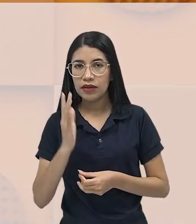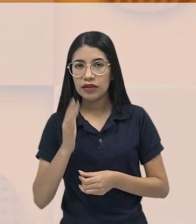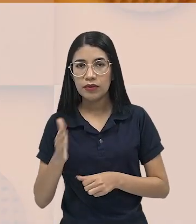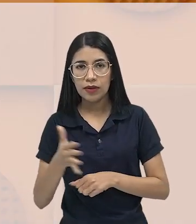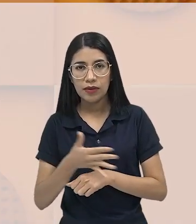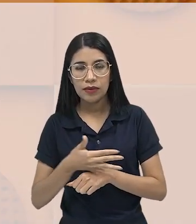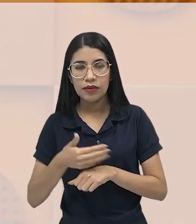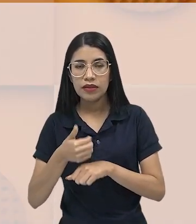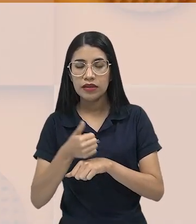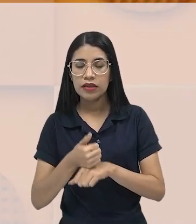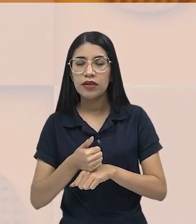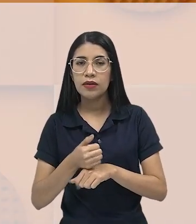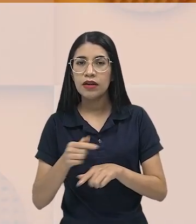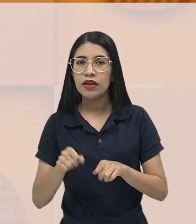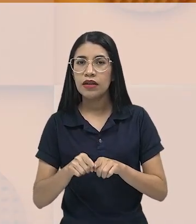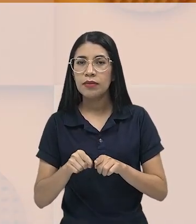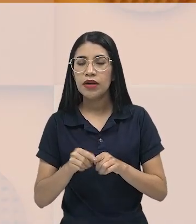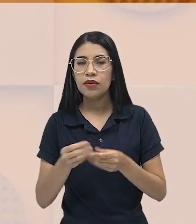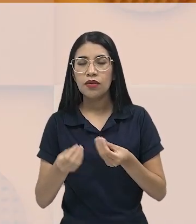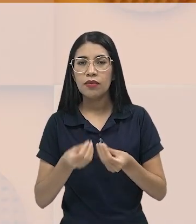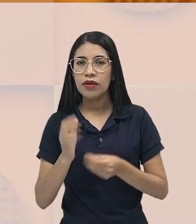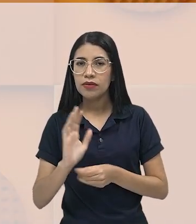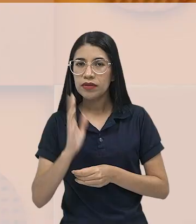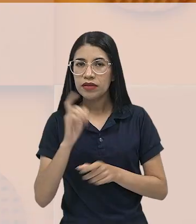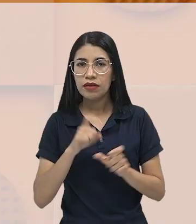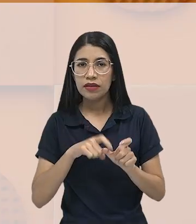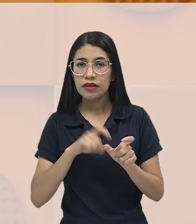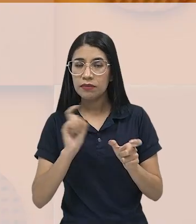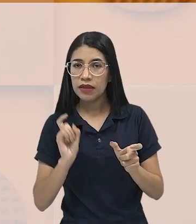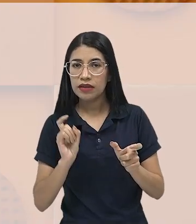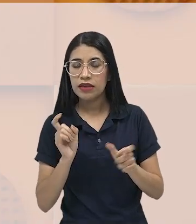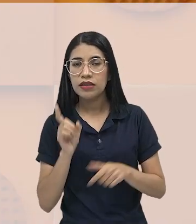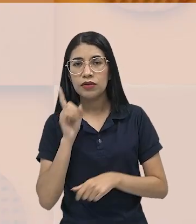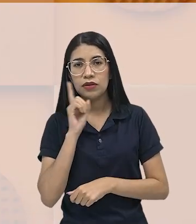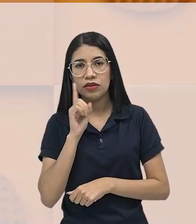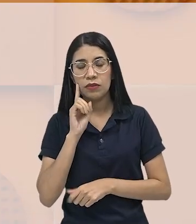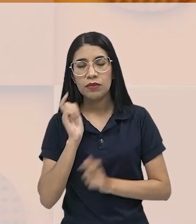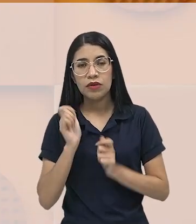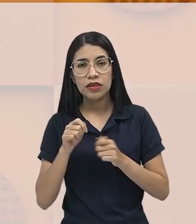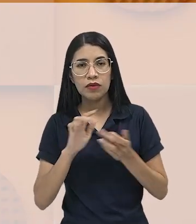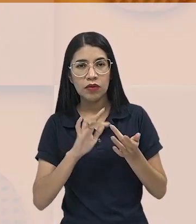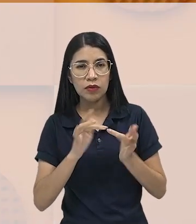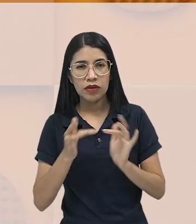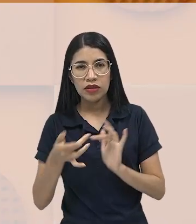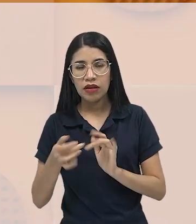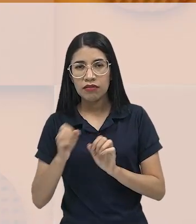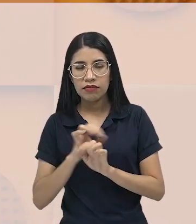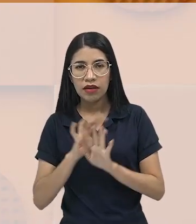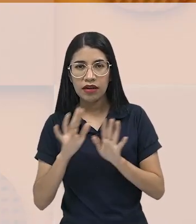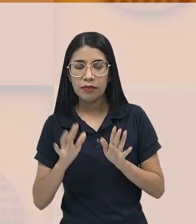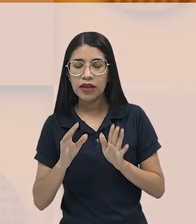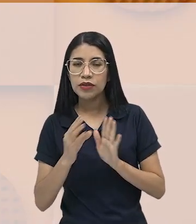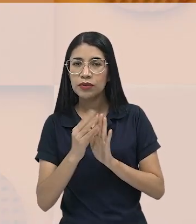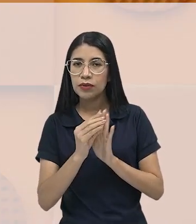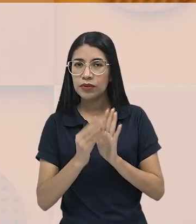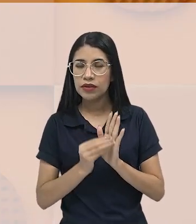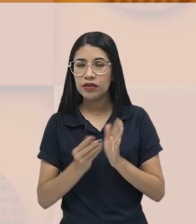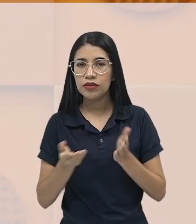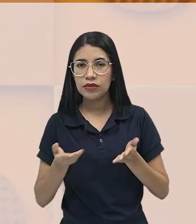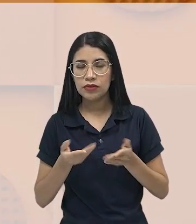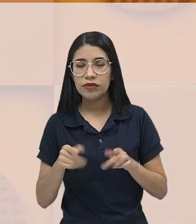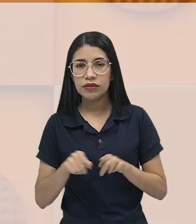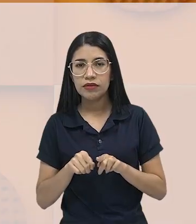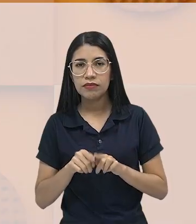tá? Citar ali o processo de independência para a gente conseguir contextualizar os conceitos importantes na nossa